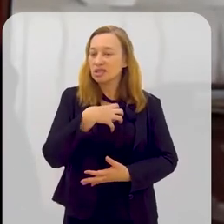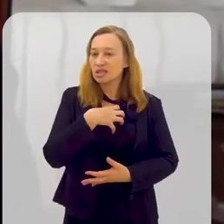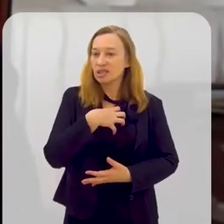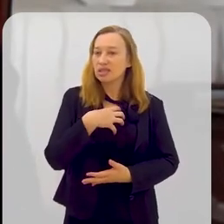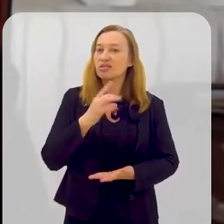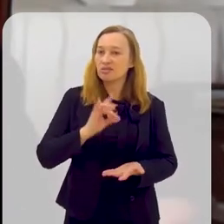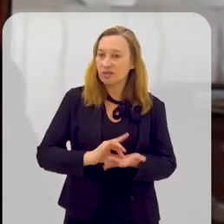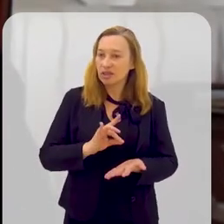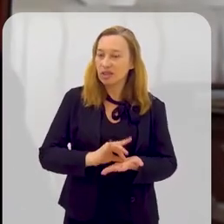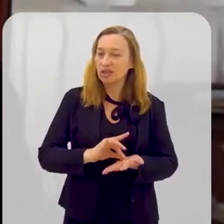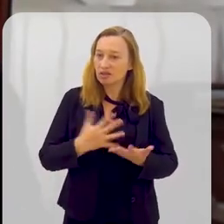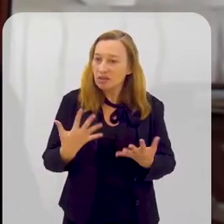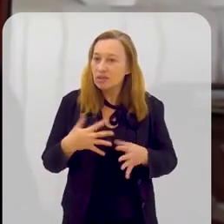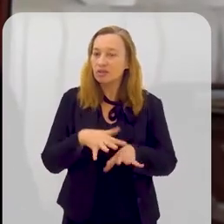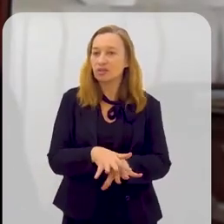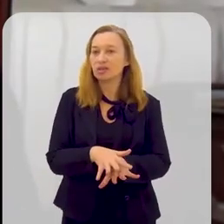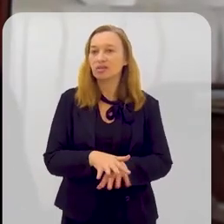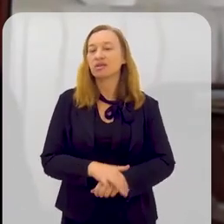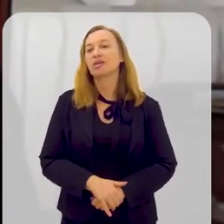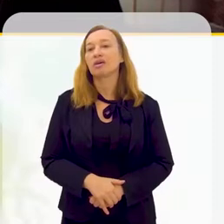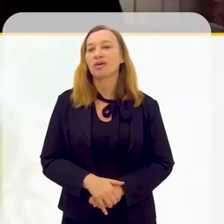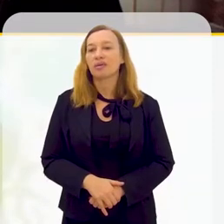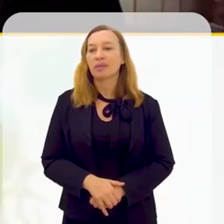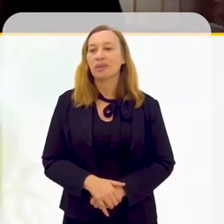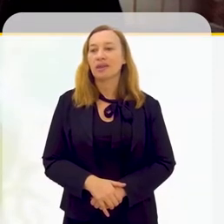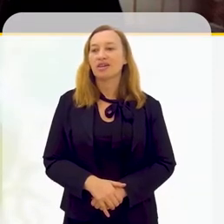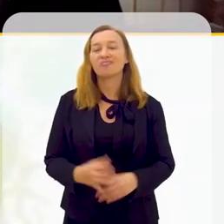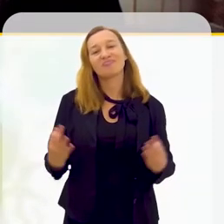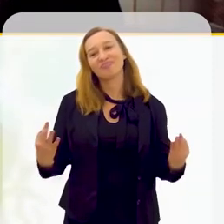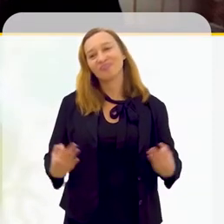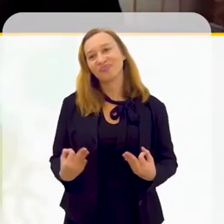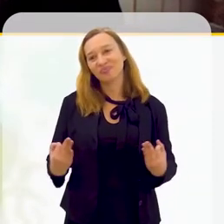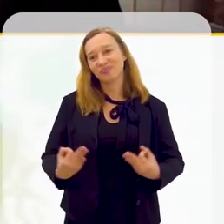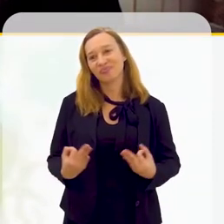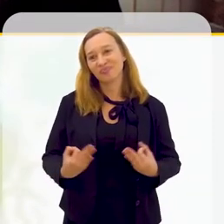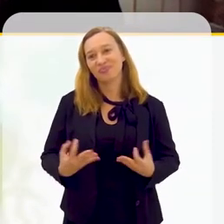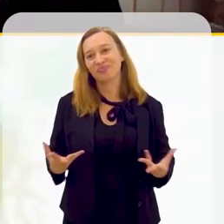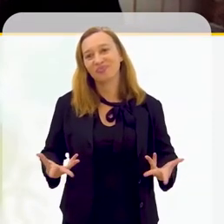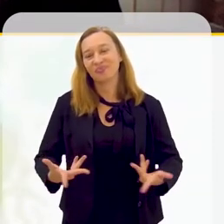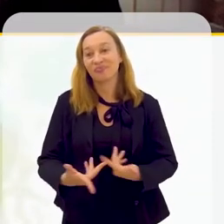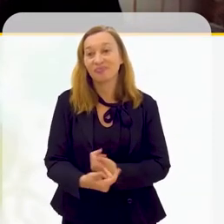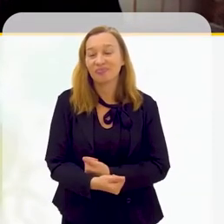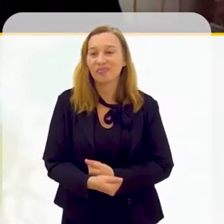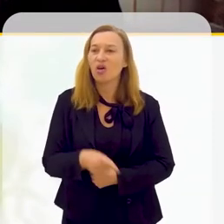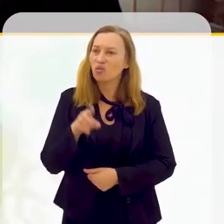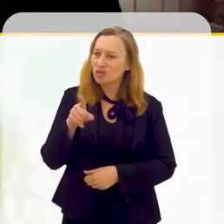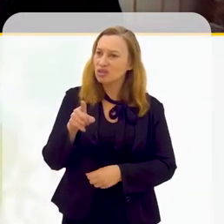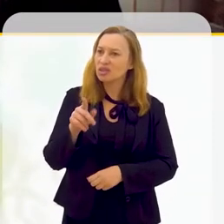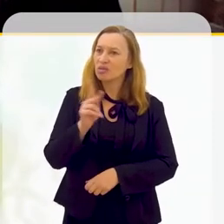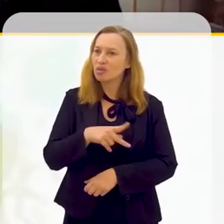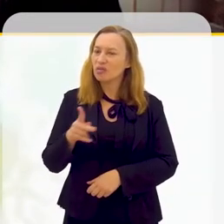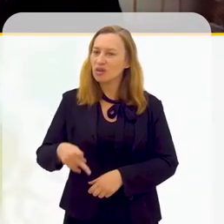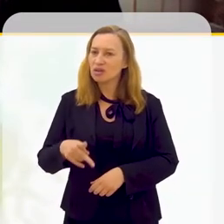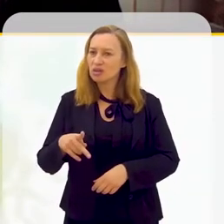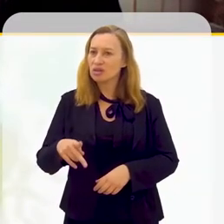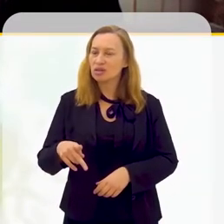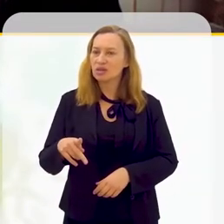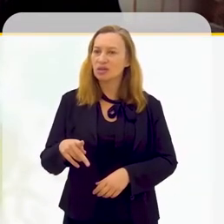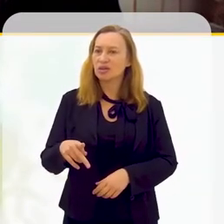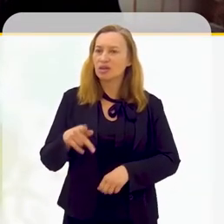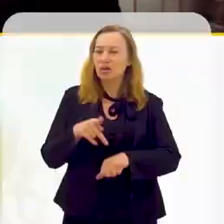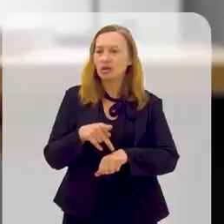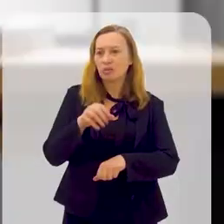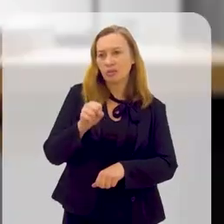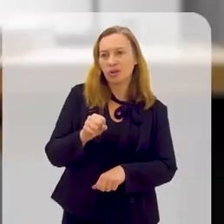que ele se sentissem verdadeiramente incluídos ai que perfeito que maravilha Você é professora